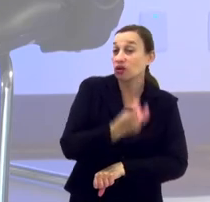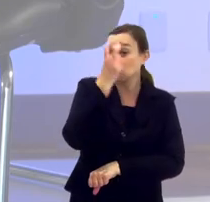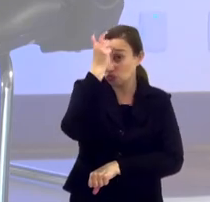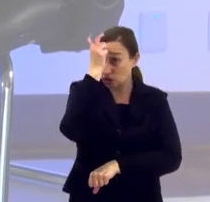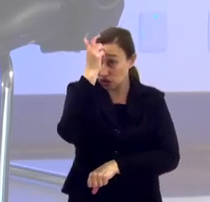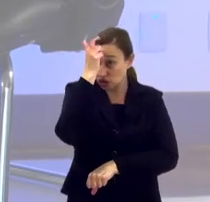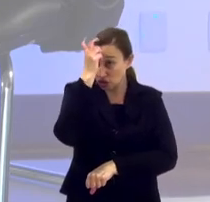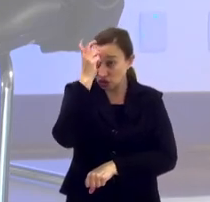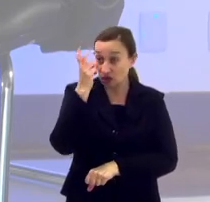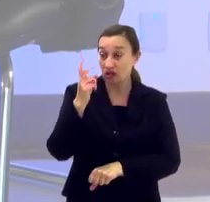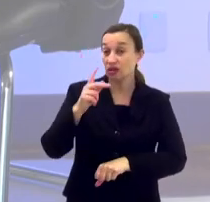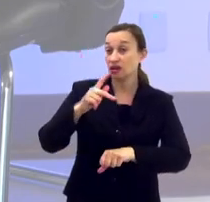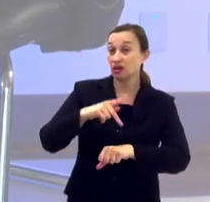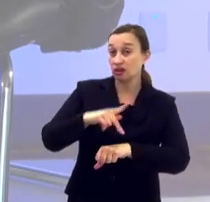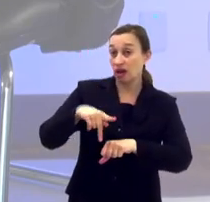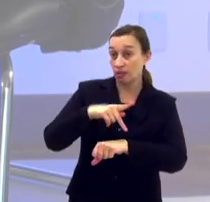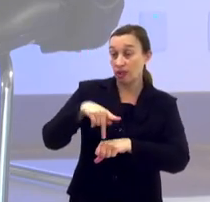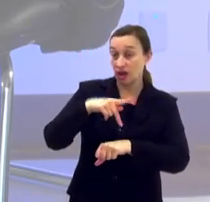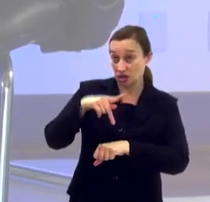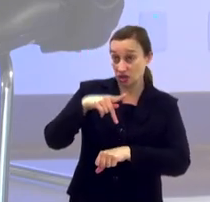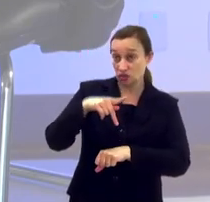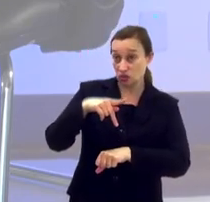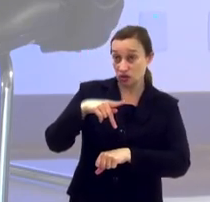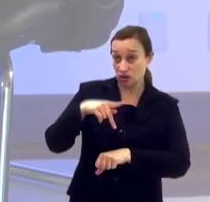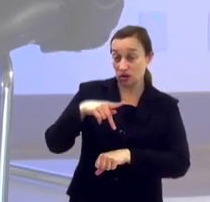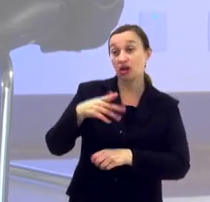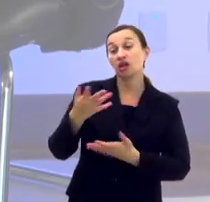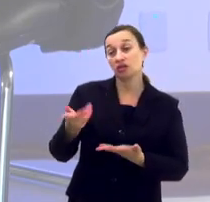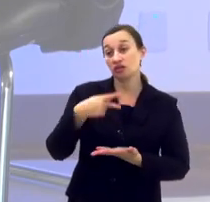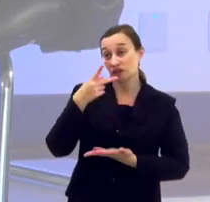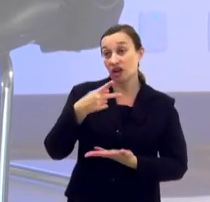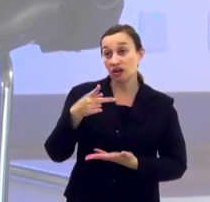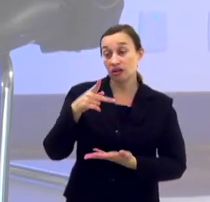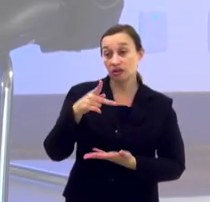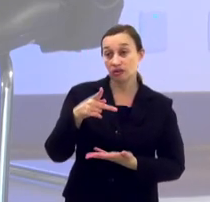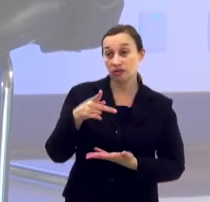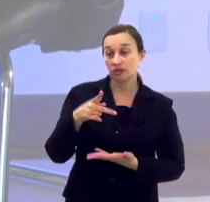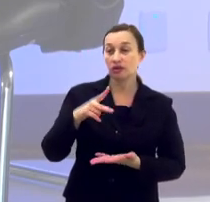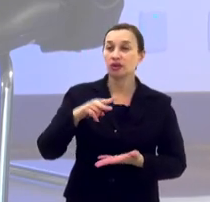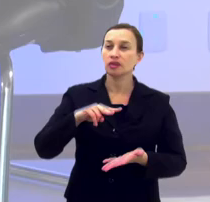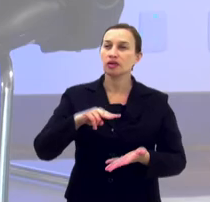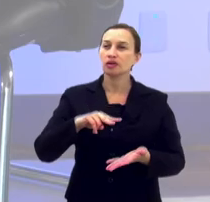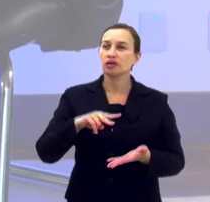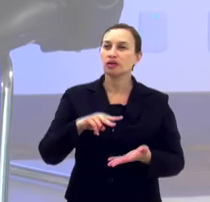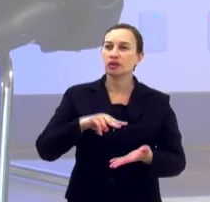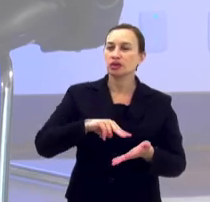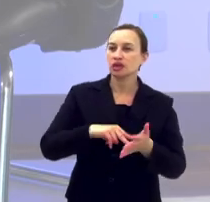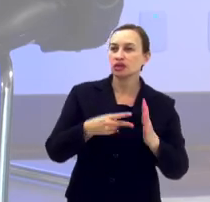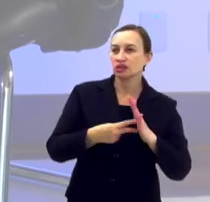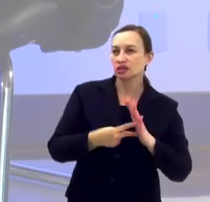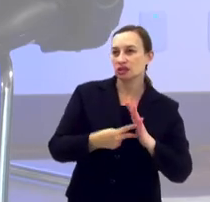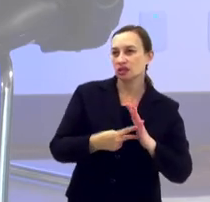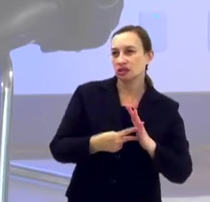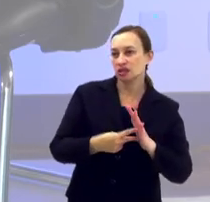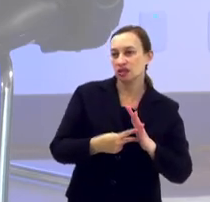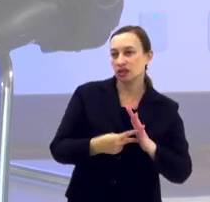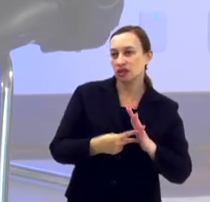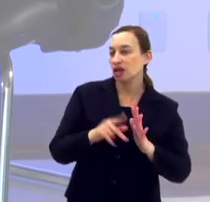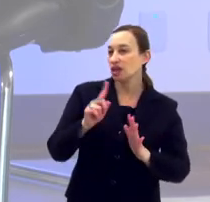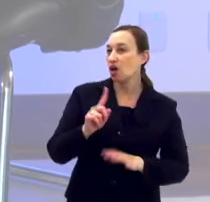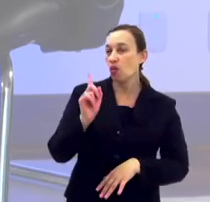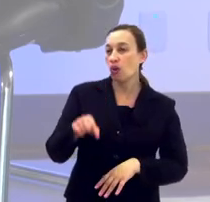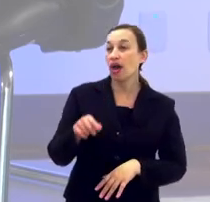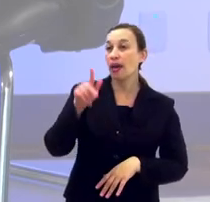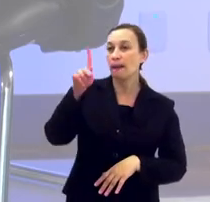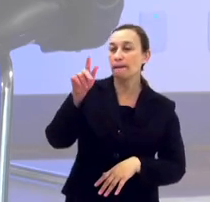no Egito, que nós celebramos a Páscoa, que a nossa Páscoa, que a gente chama, né? É Isso. para traduzir aqui para o português, não é